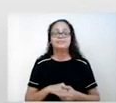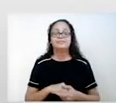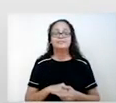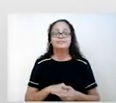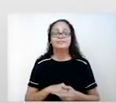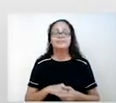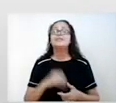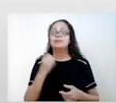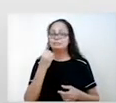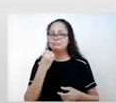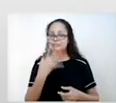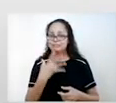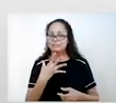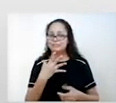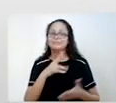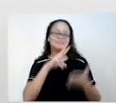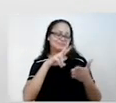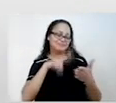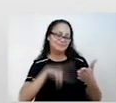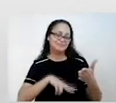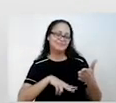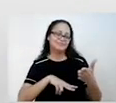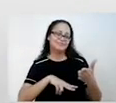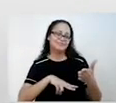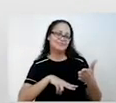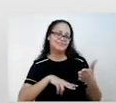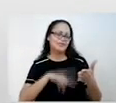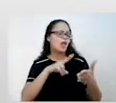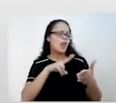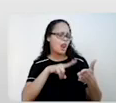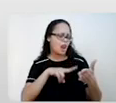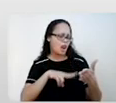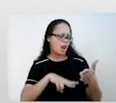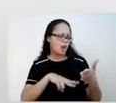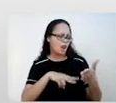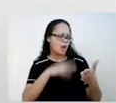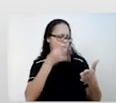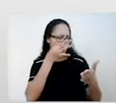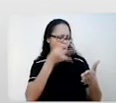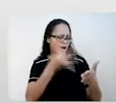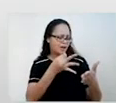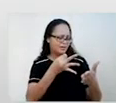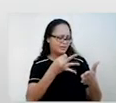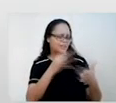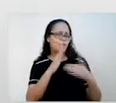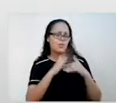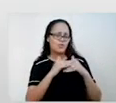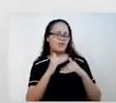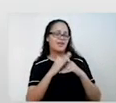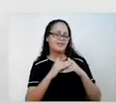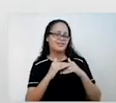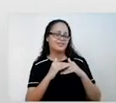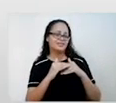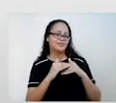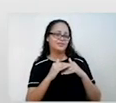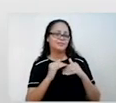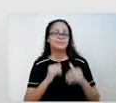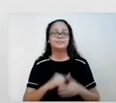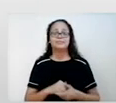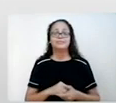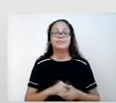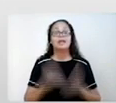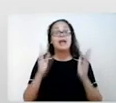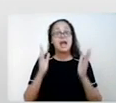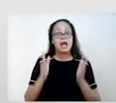aí vale a pena ser lido. Então, leiam com bastante atenção, com bastante carinho, que tem muito mais história ainda. Então, vamos